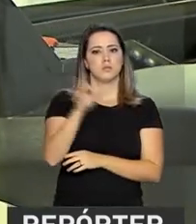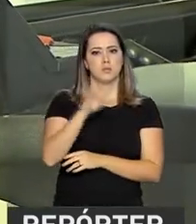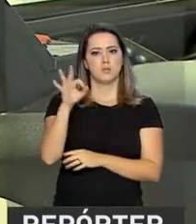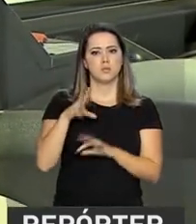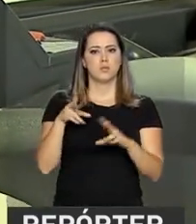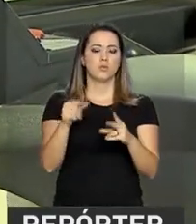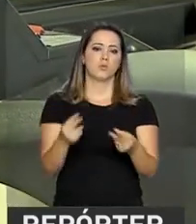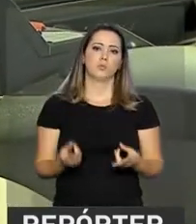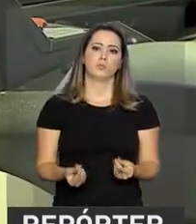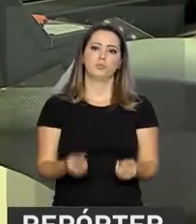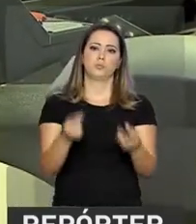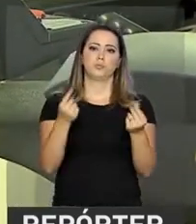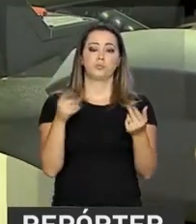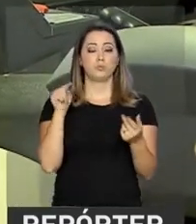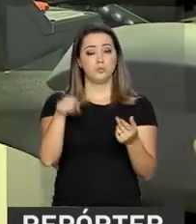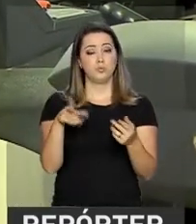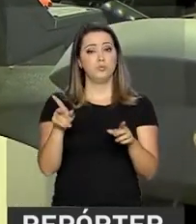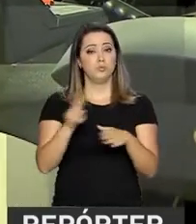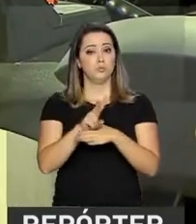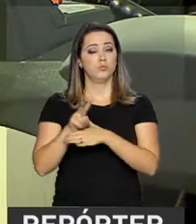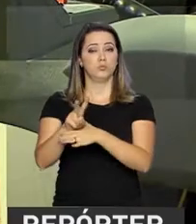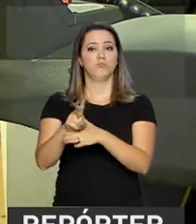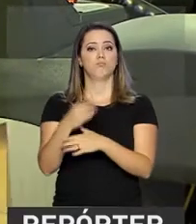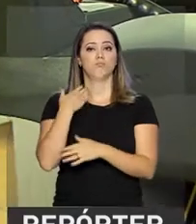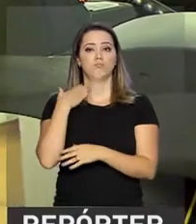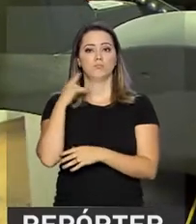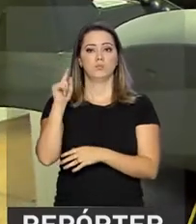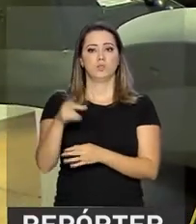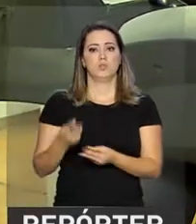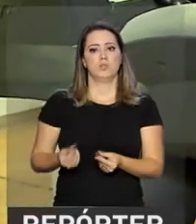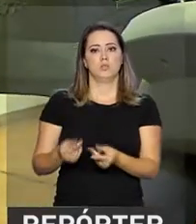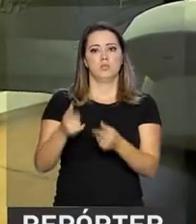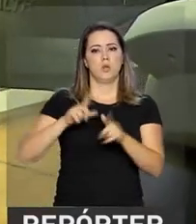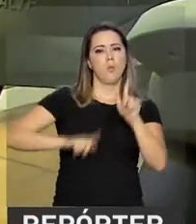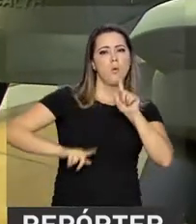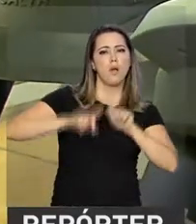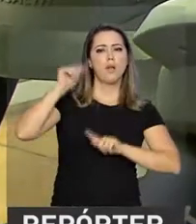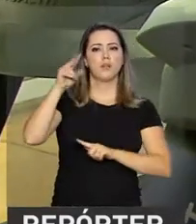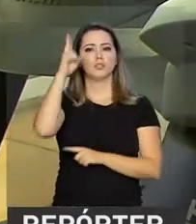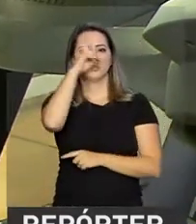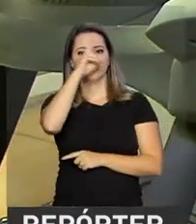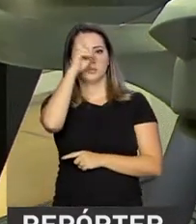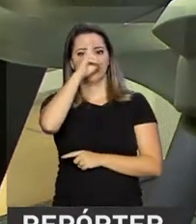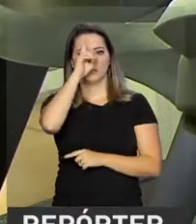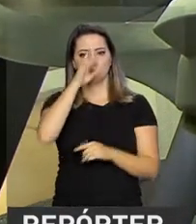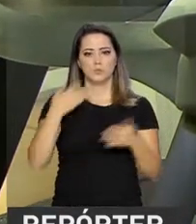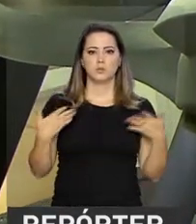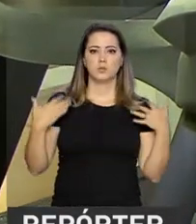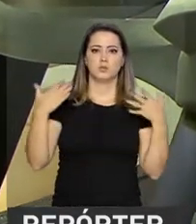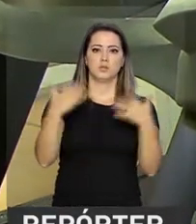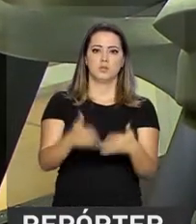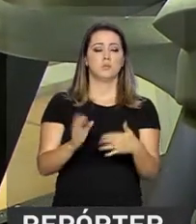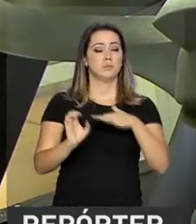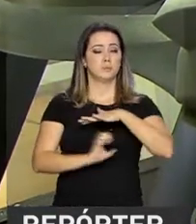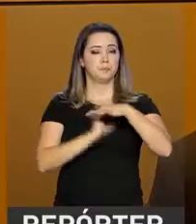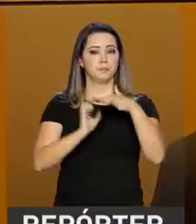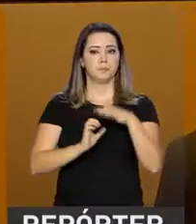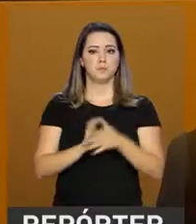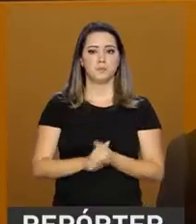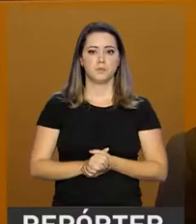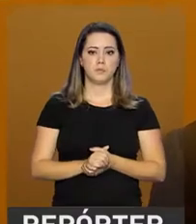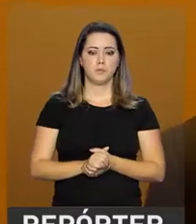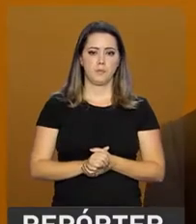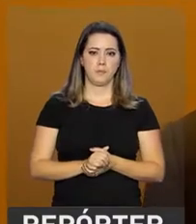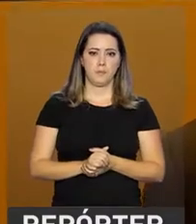do total financiado pelo banco e é um recorde histórico de participação de empresas desse porte. As